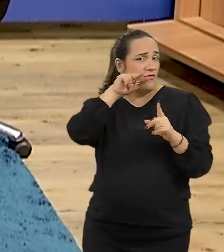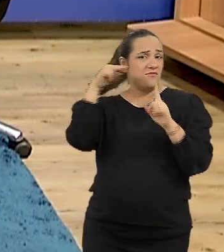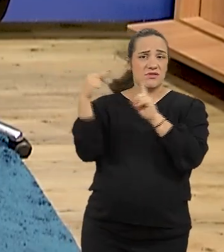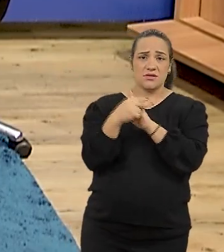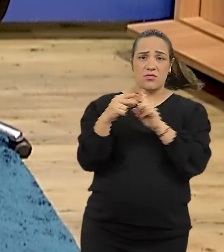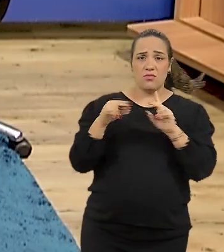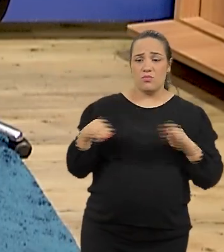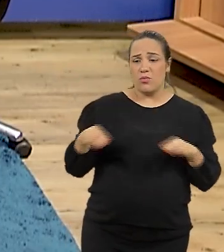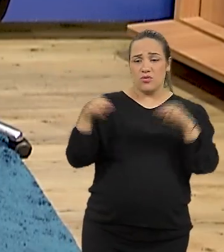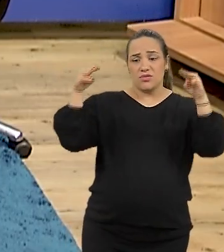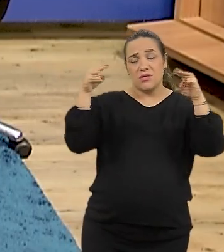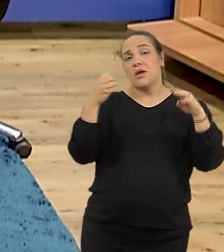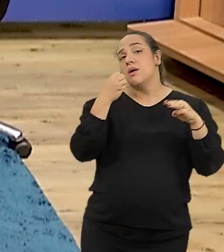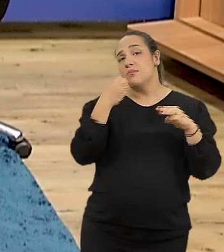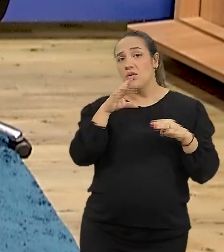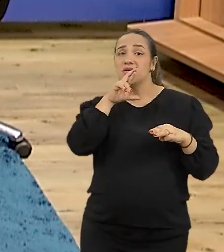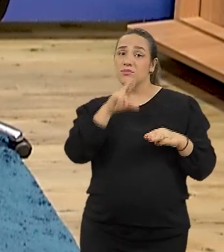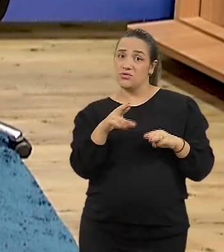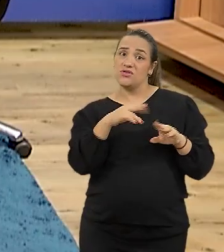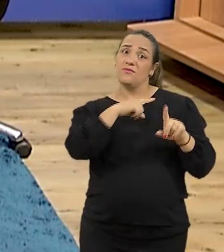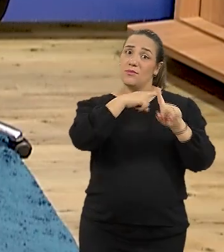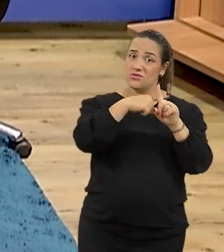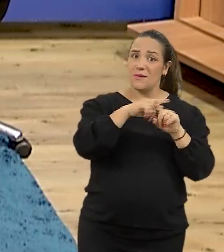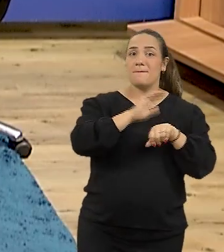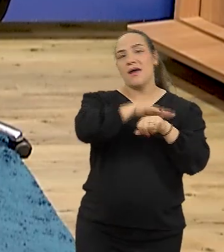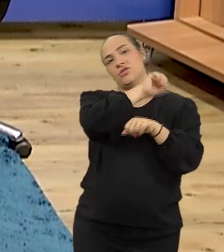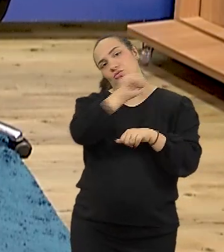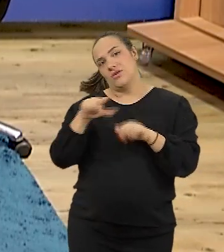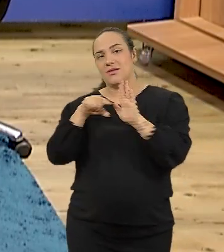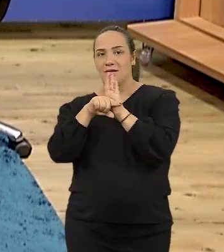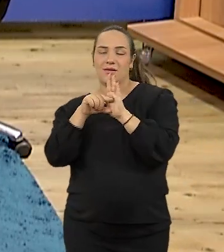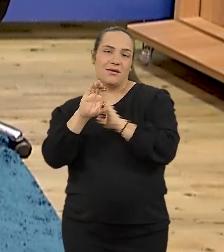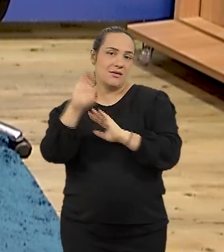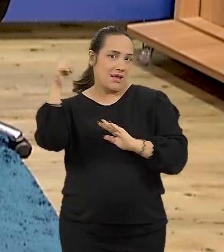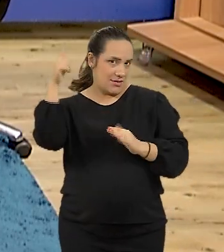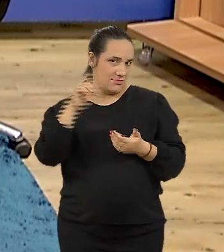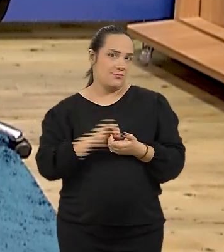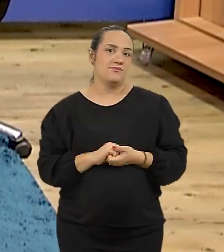moderna, e eu acho que o resultado é mais positivo do que negativo, evidentemente.